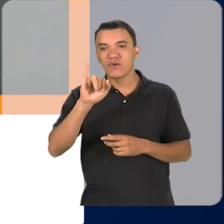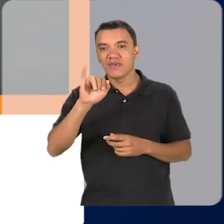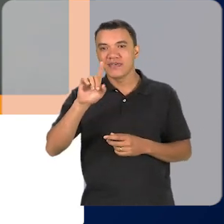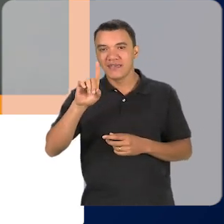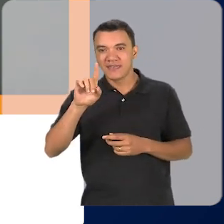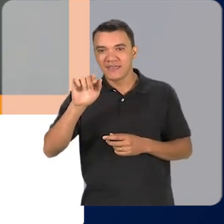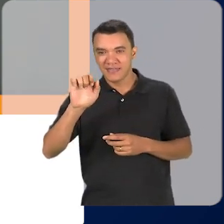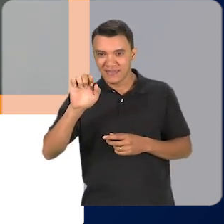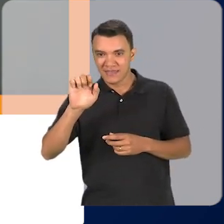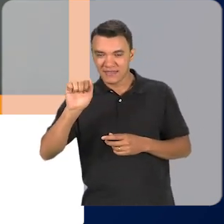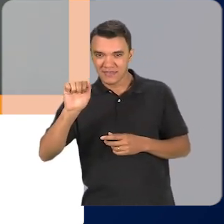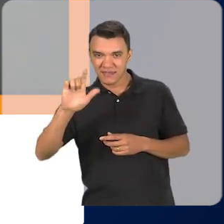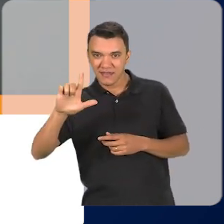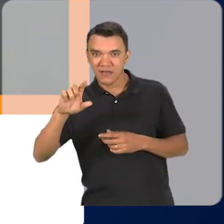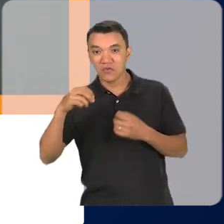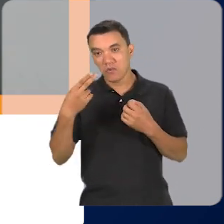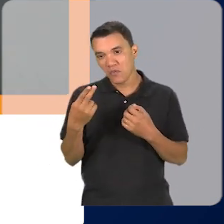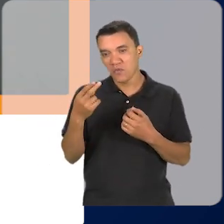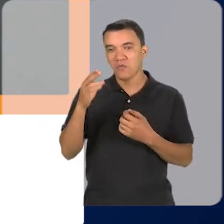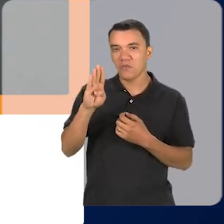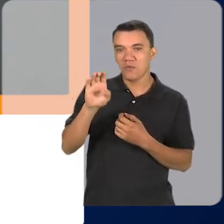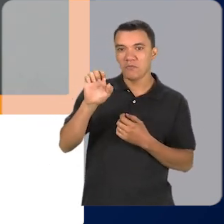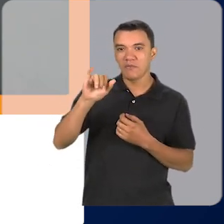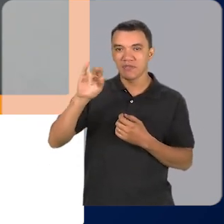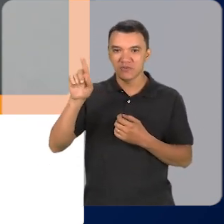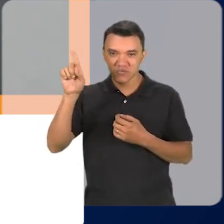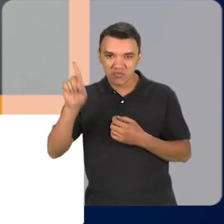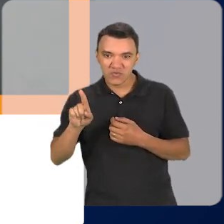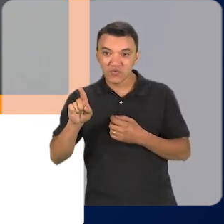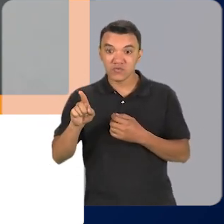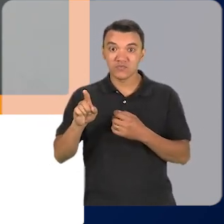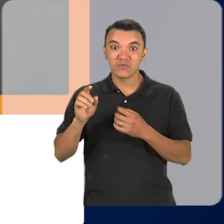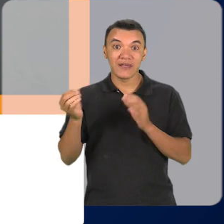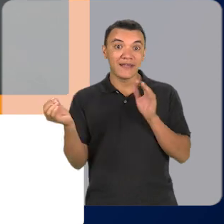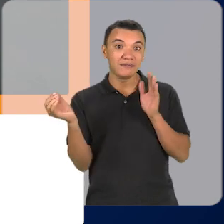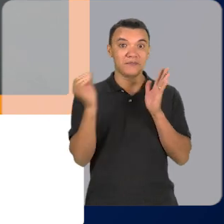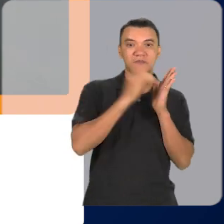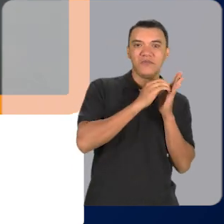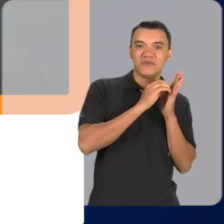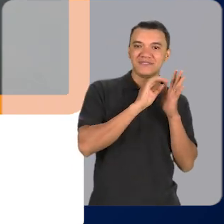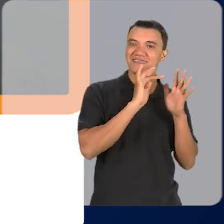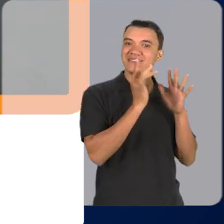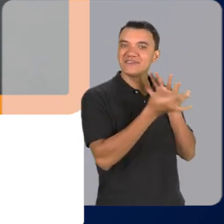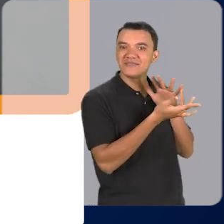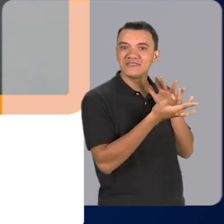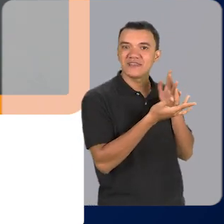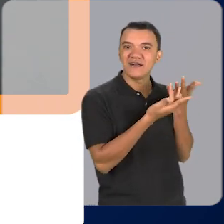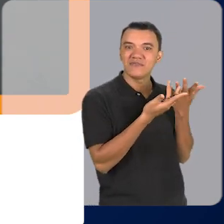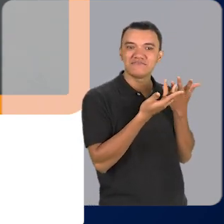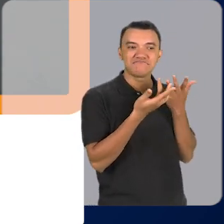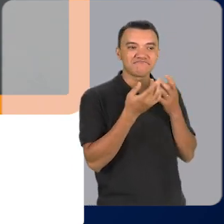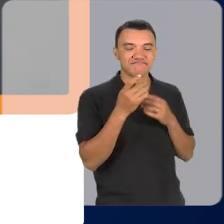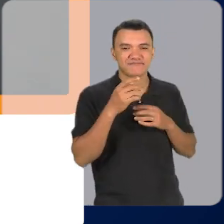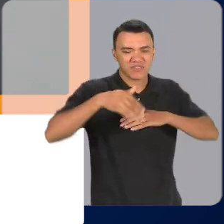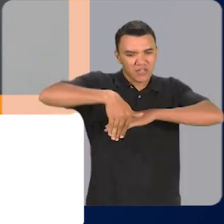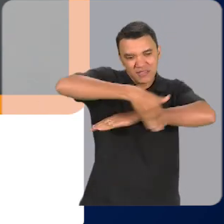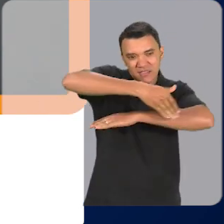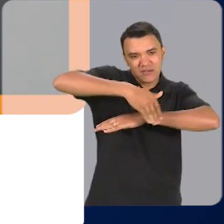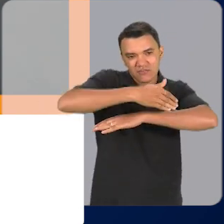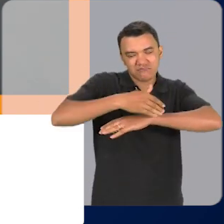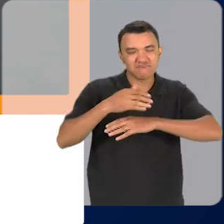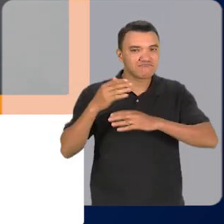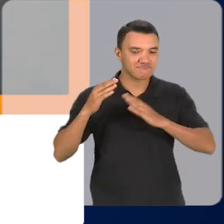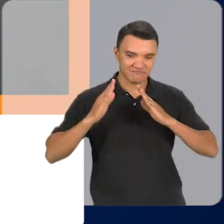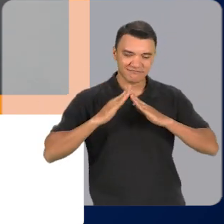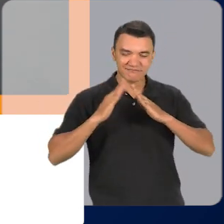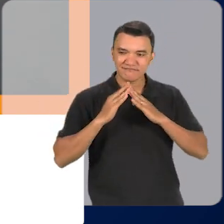no TikTok, quer dizer, se ele tem um alcance ao gritar aqui na minha porta, ele tem um alcance para um grupo